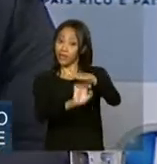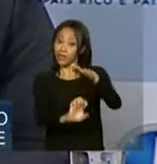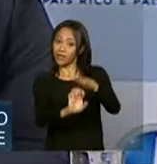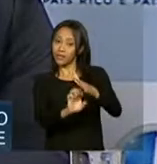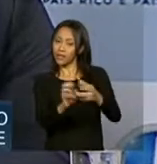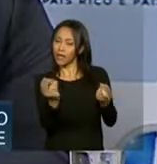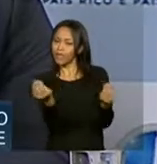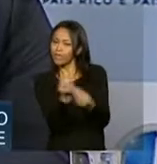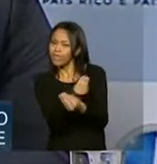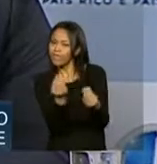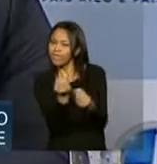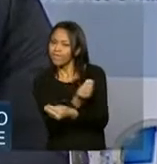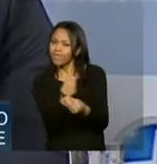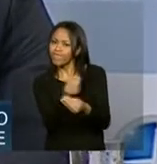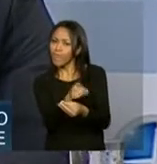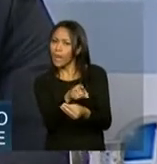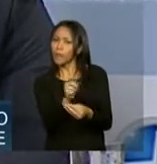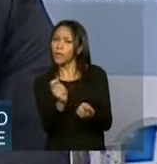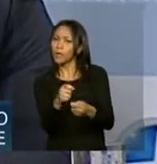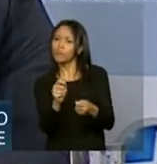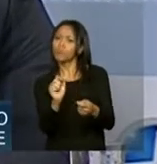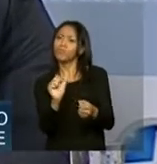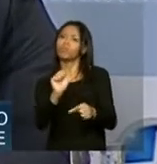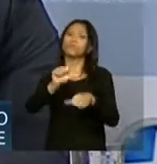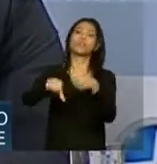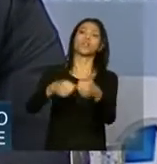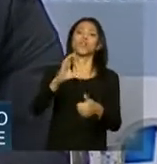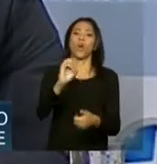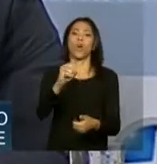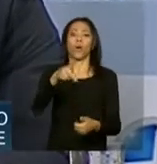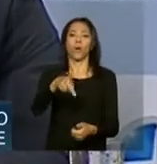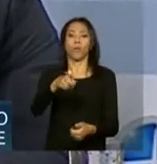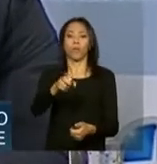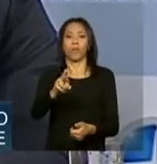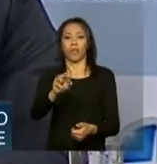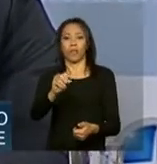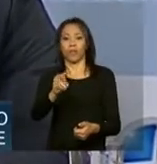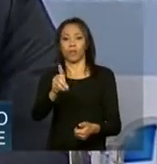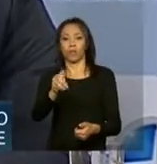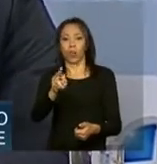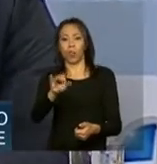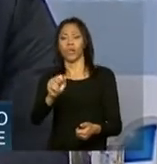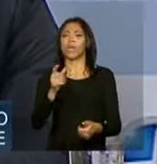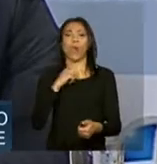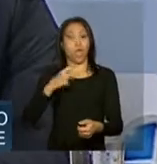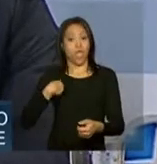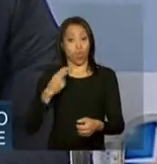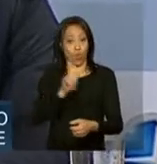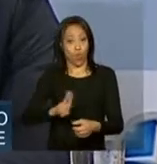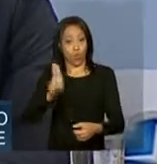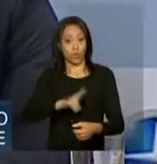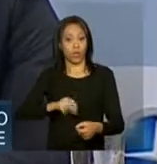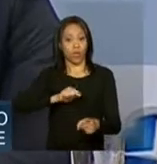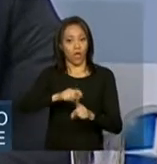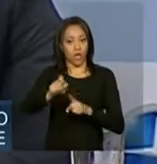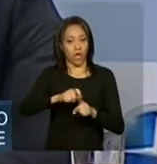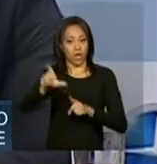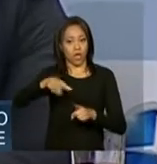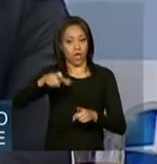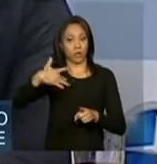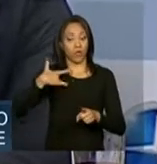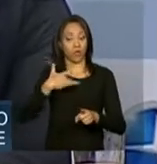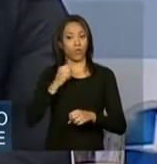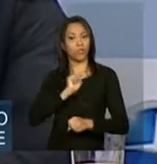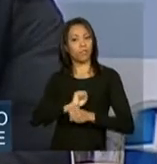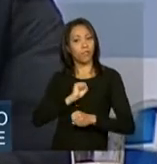com a operadora. Ela pode mudar daquela operadora sem cumprir carência. Né? Então, ela tem uma facilidade de se movimentar no mercado. Então,